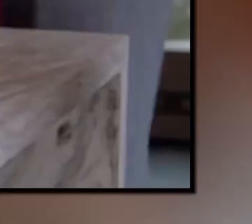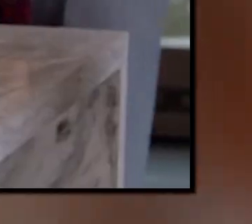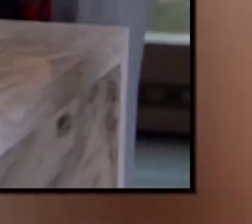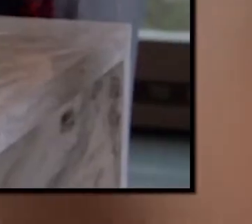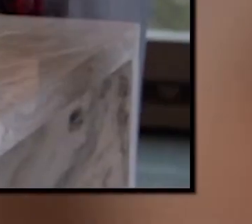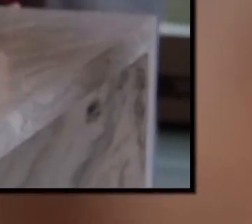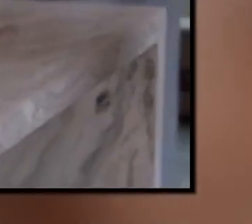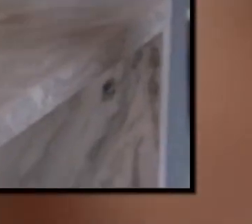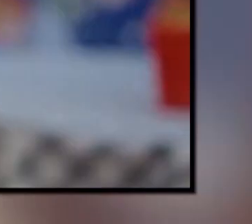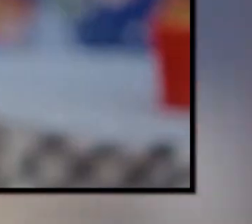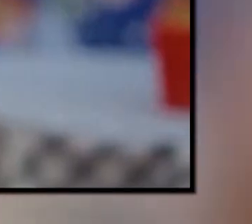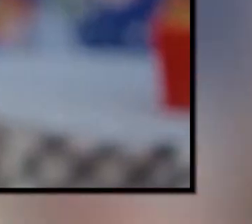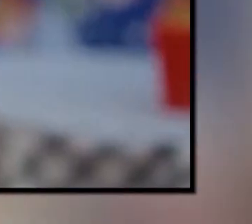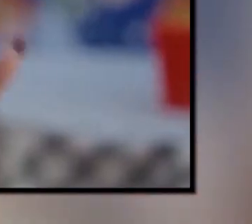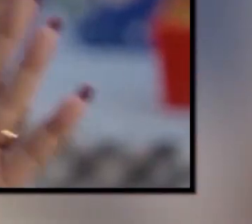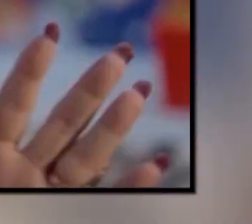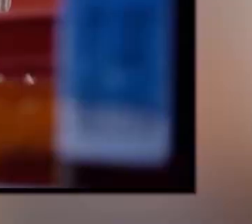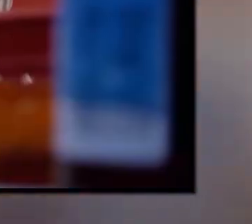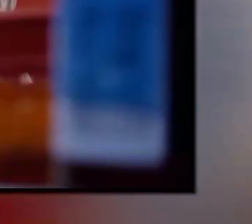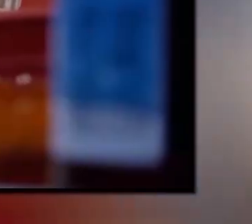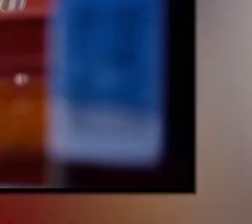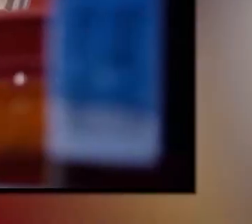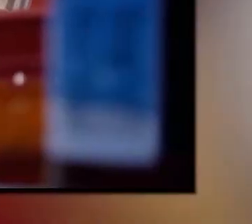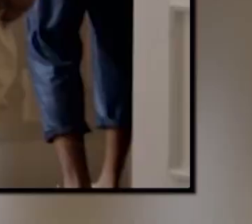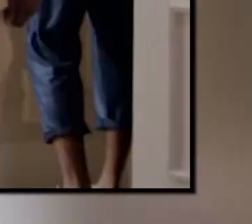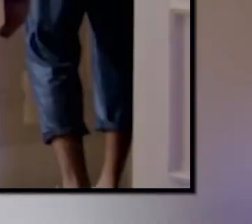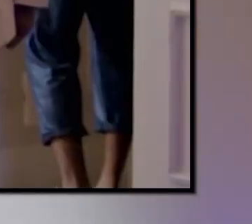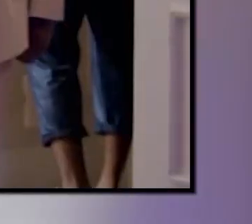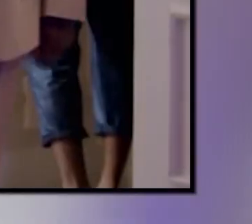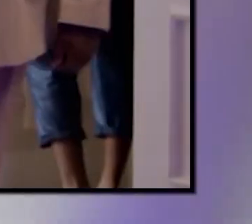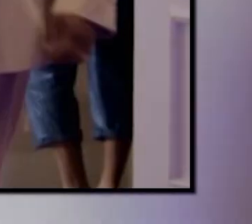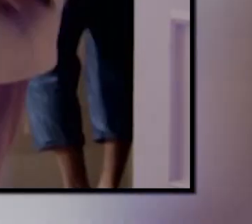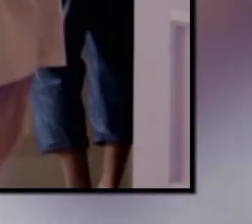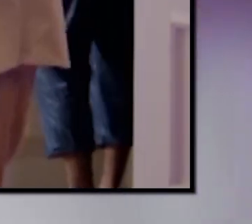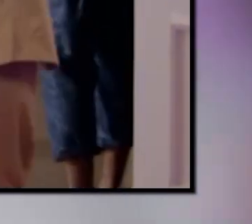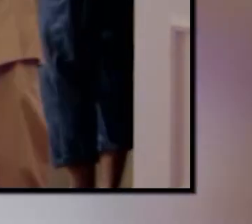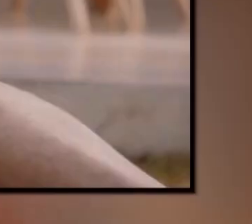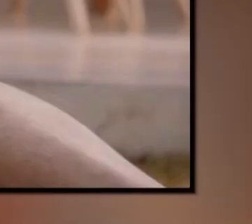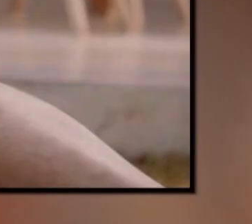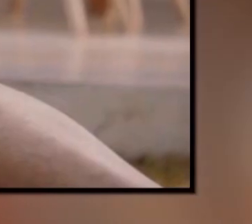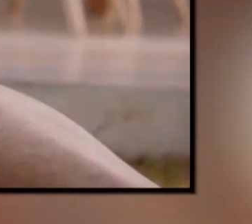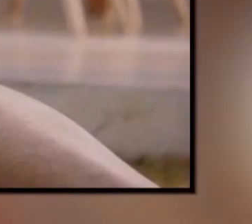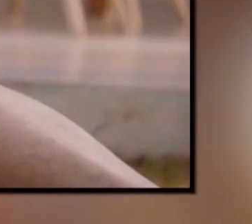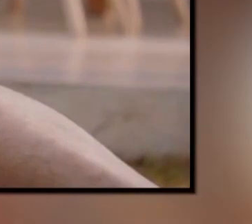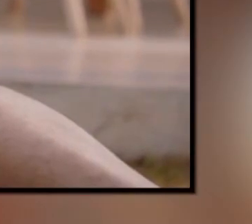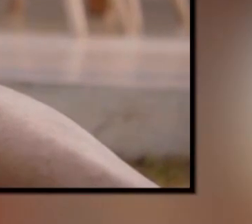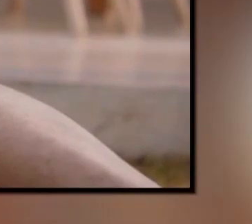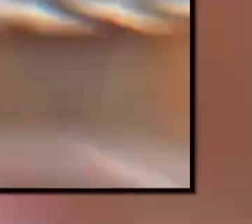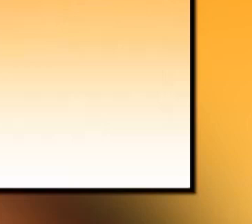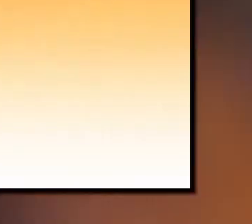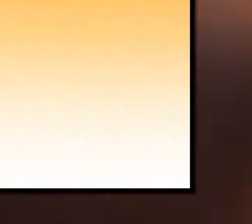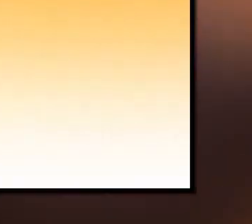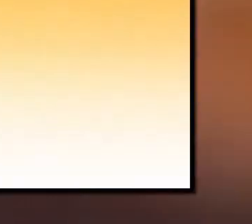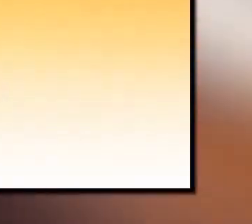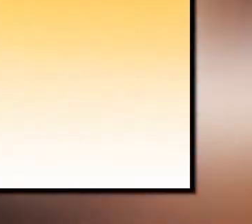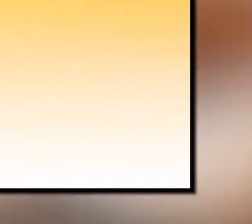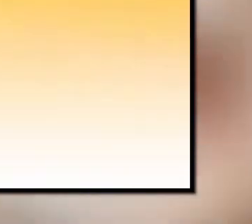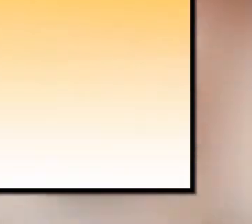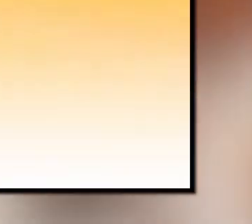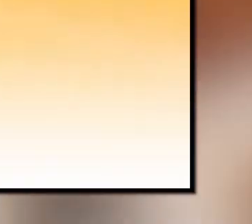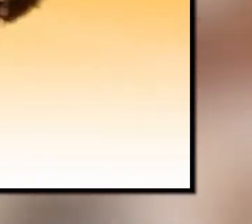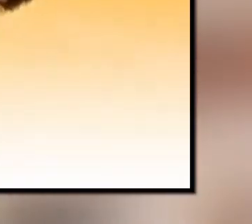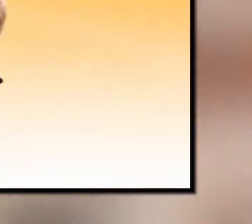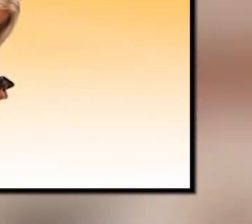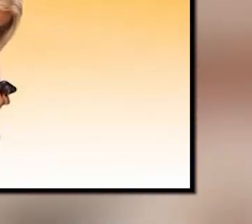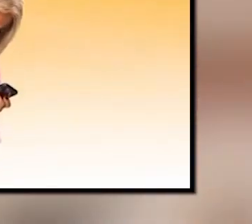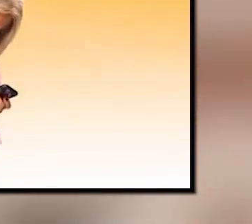Chama o cunhado, a sogra e a filha. Aqui é barraco de família. Se quiser dar pitaco, entra na fila. Aqui é